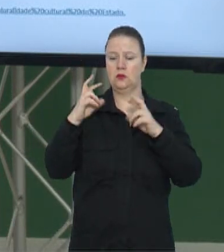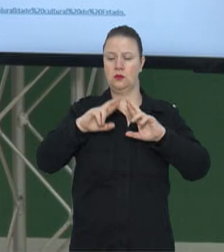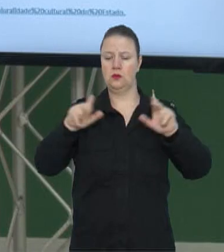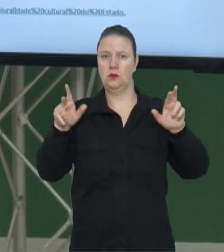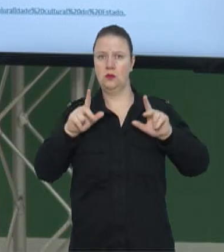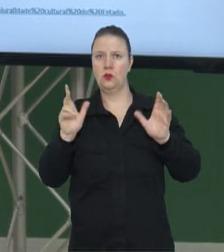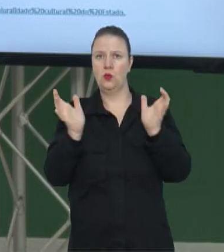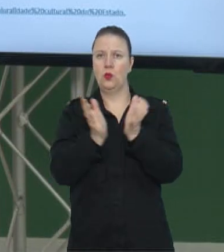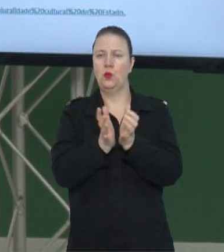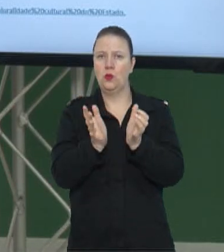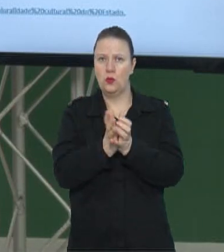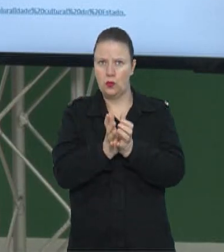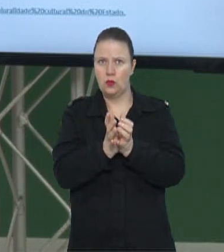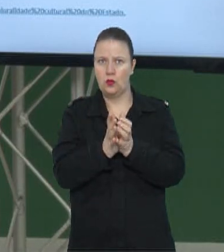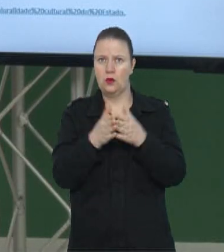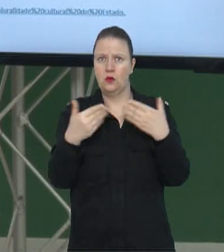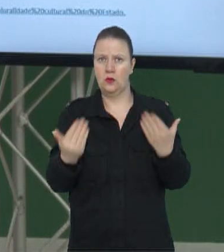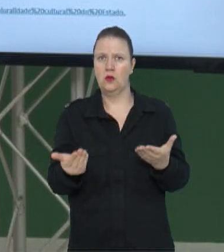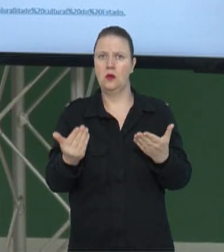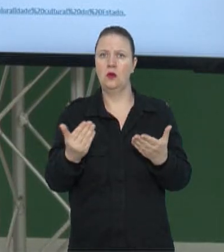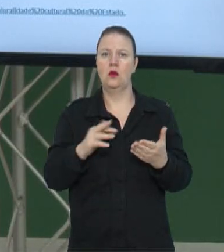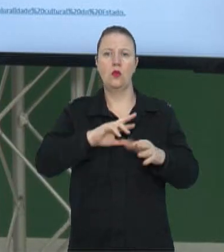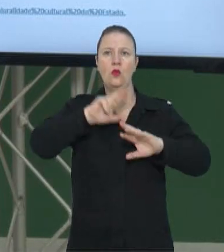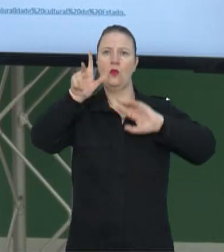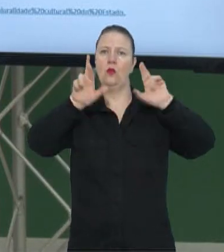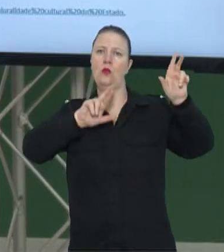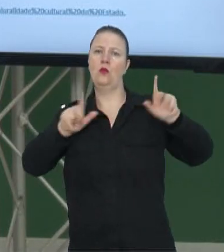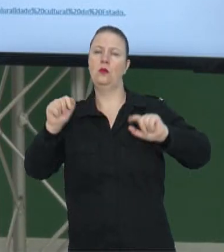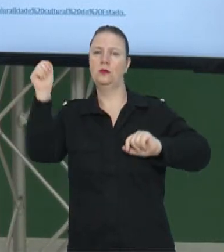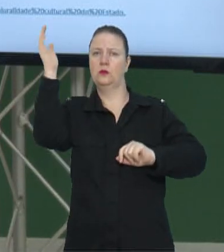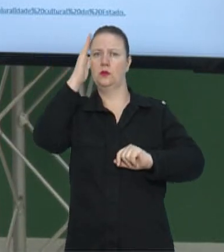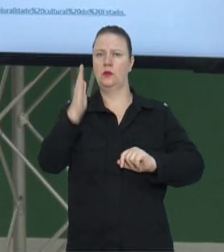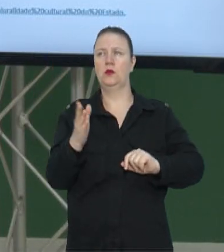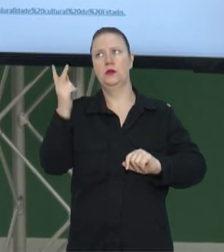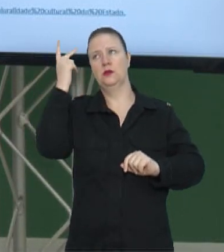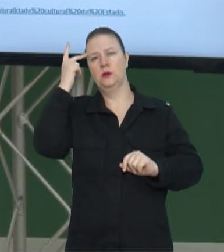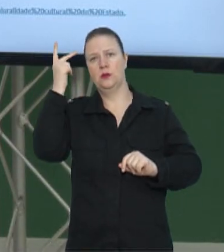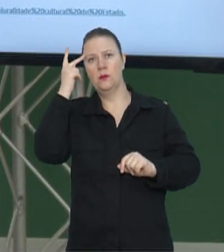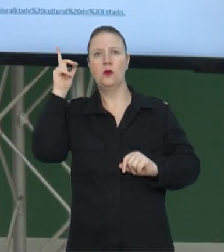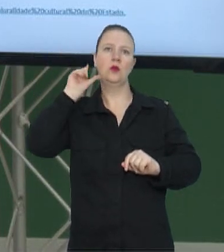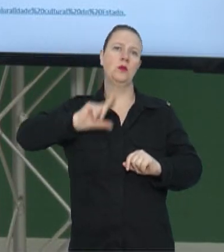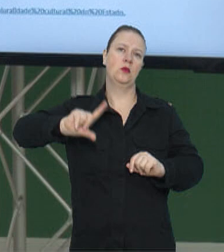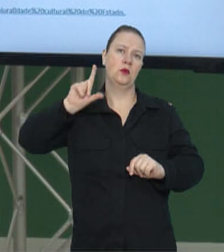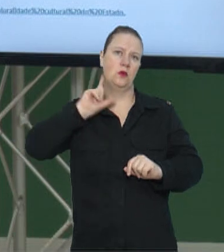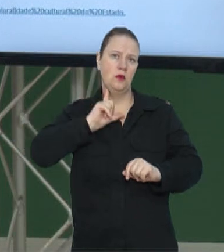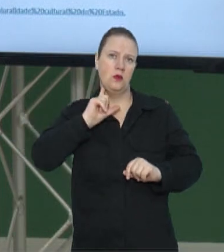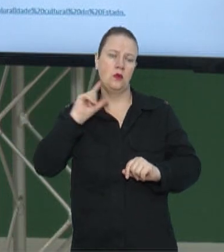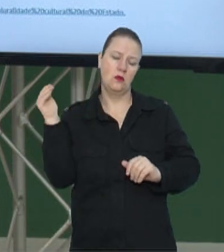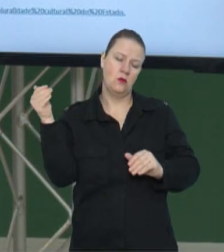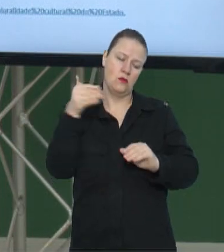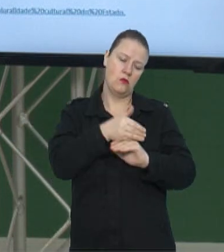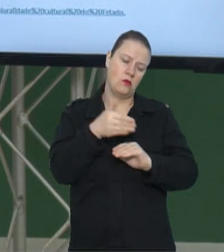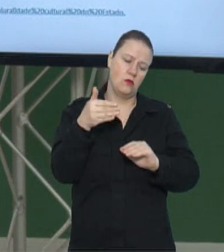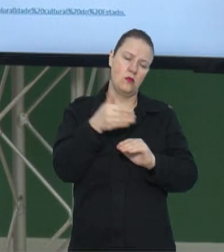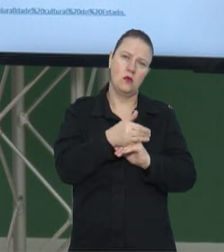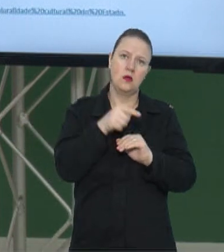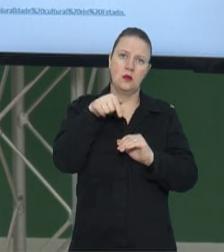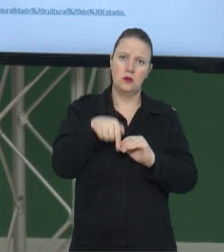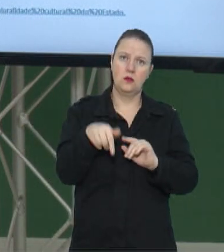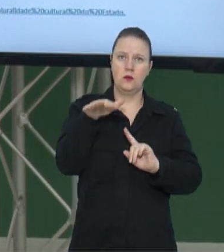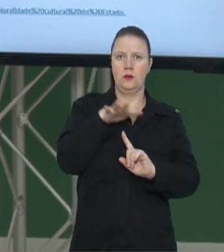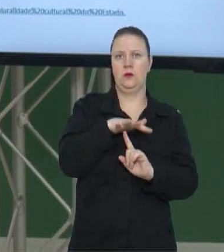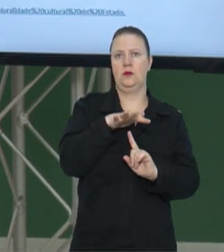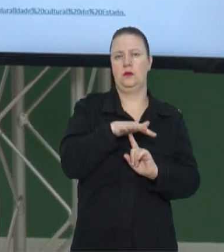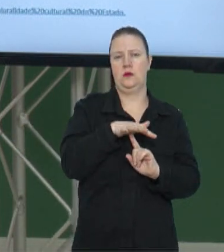diferentes grupos, tanto de outras partes do Brasil, como São Paulo, Minas Gerais, vêm para o nosso estado,